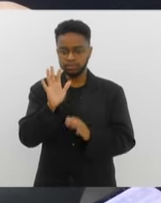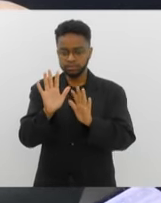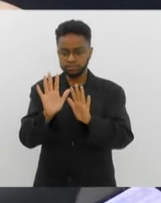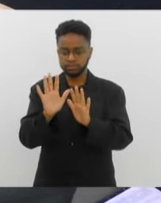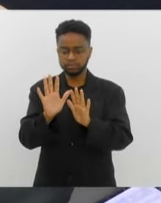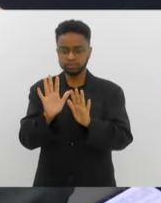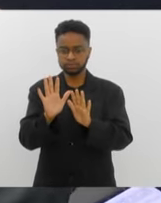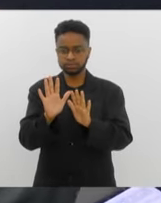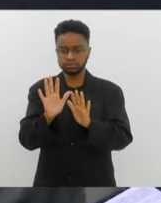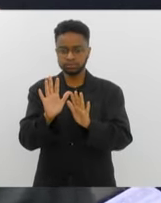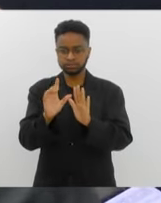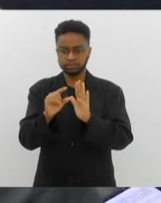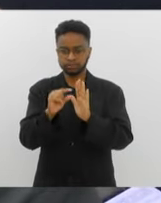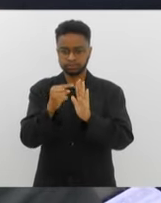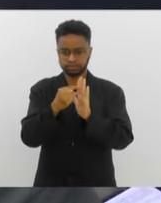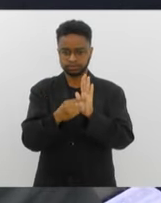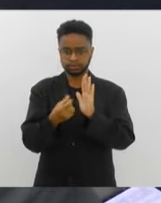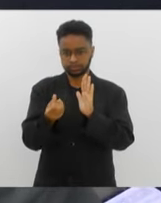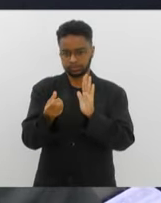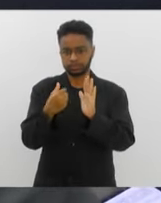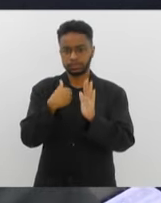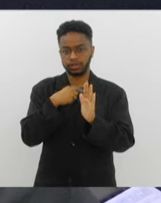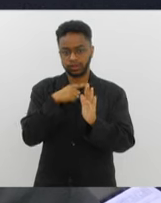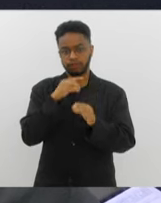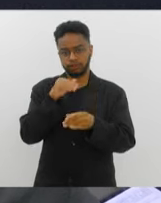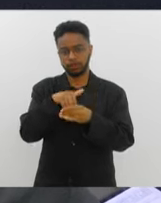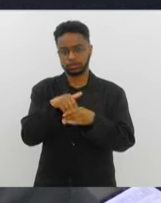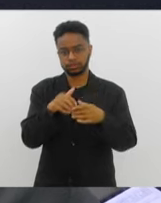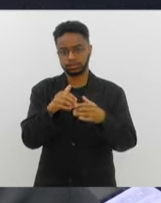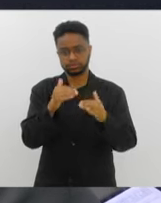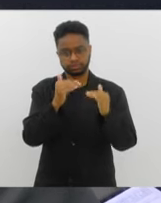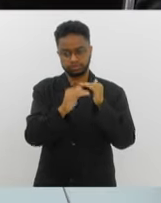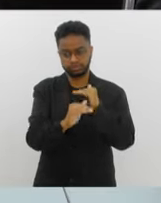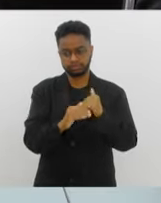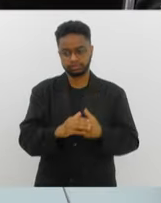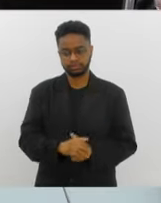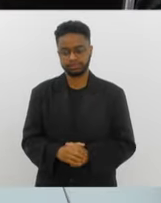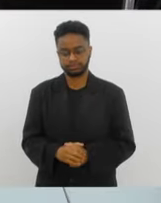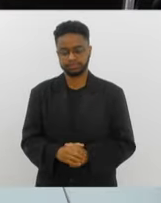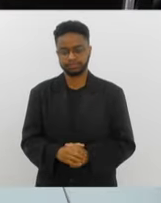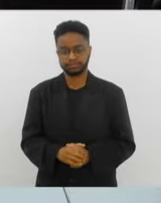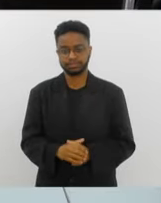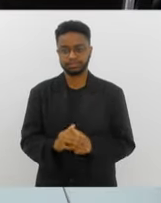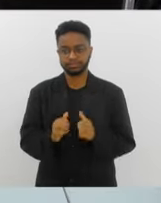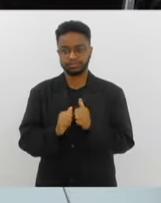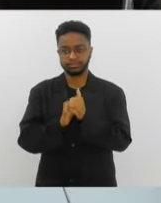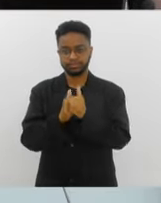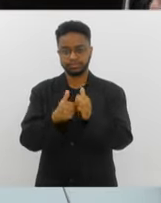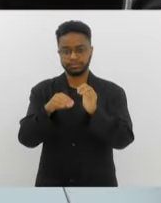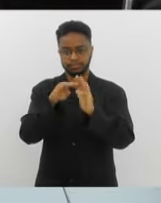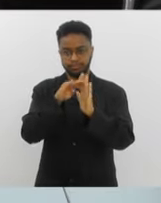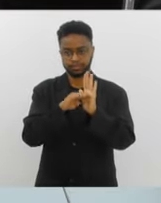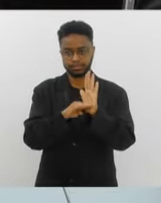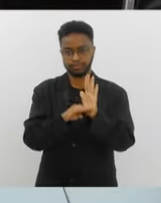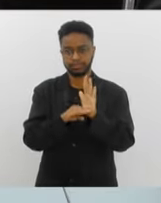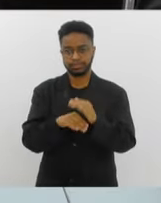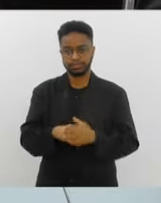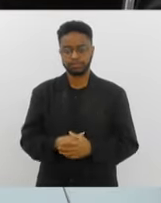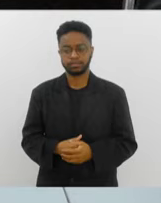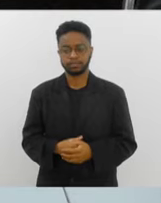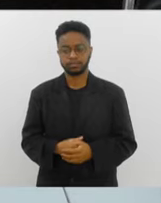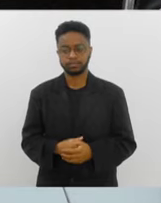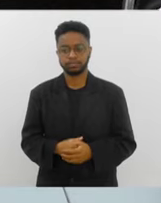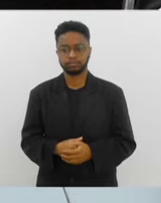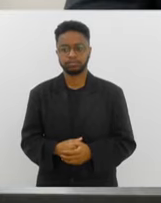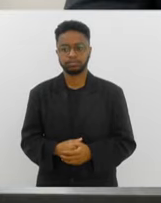6. No 6 eu tenho um voto separado. Eu tenho um voto em separado. Então, vamos seguir a pauta. Tem anexação 486. Perfeito. Não sei se é a